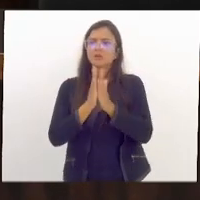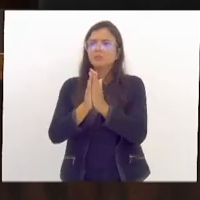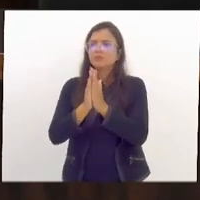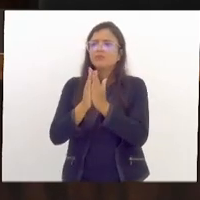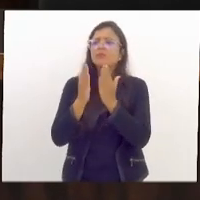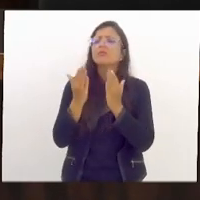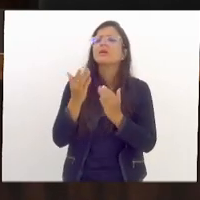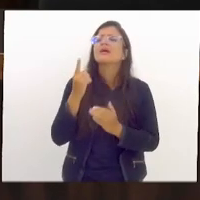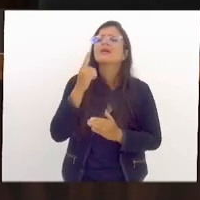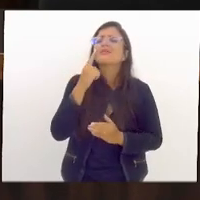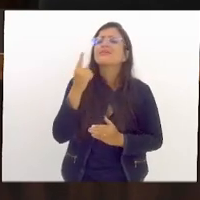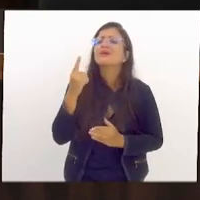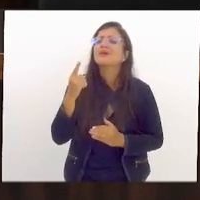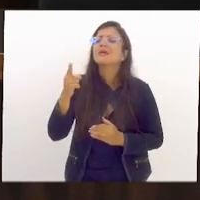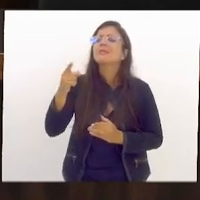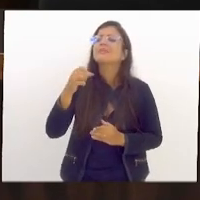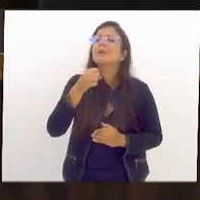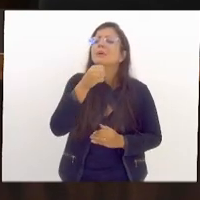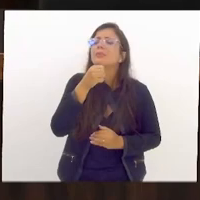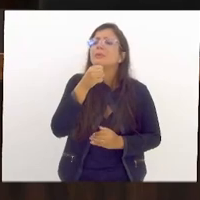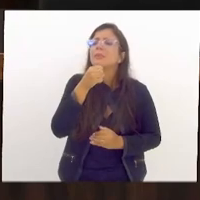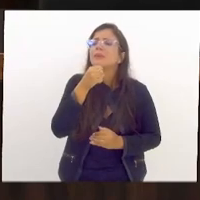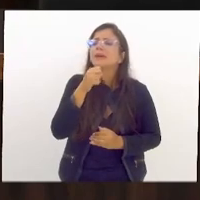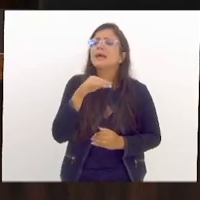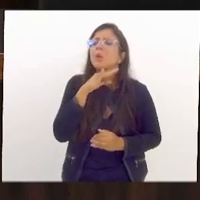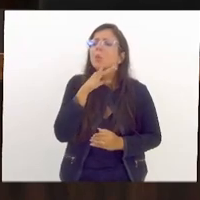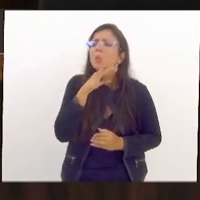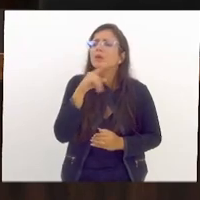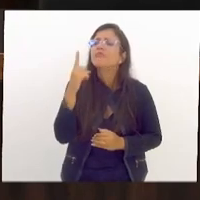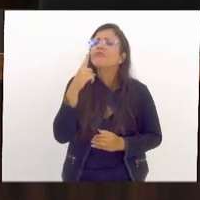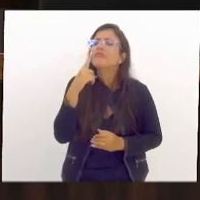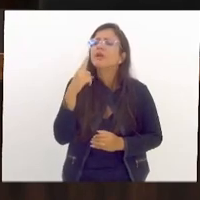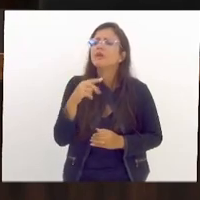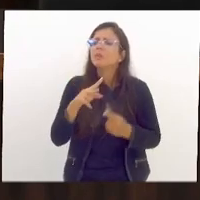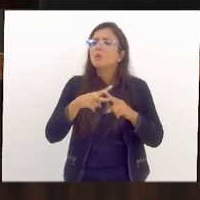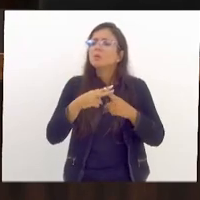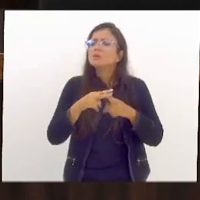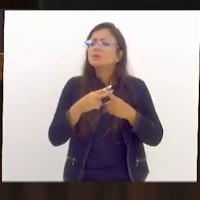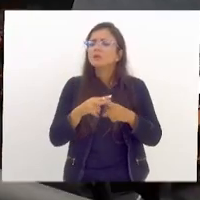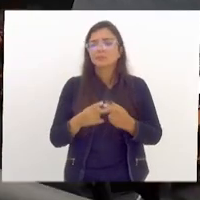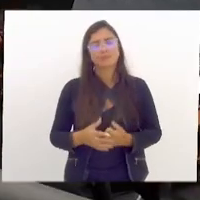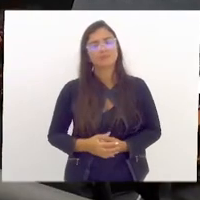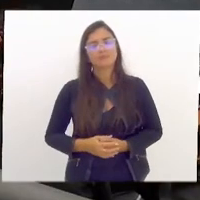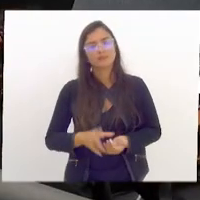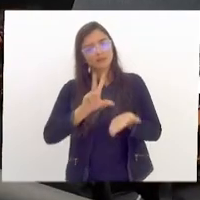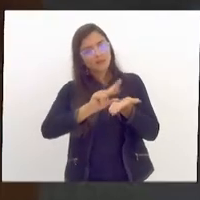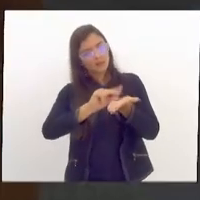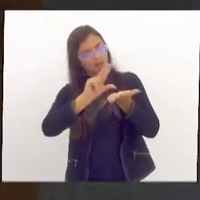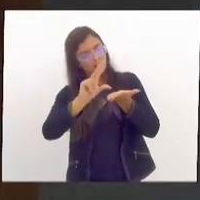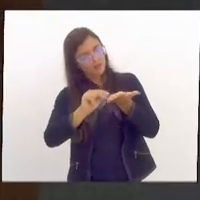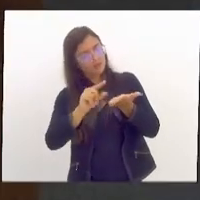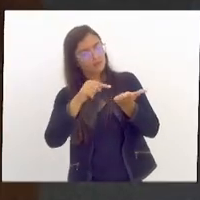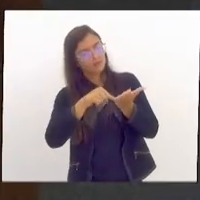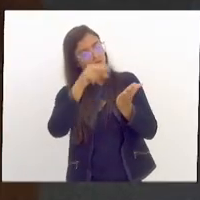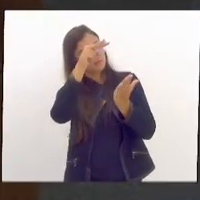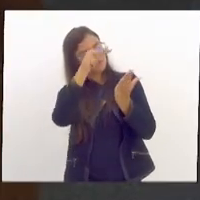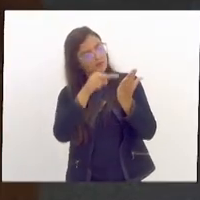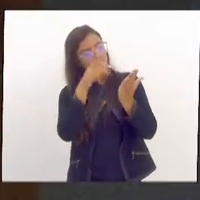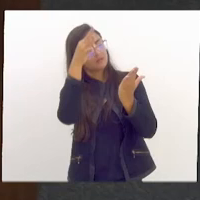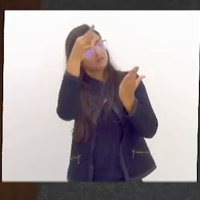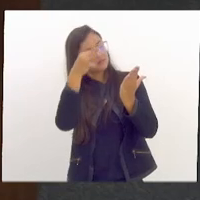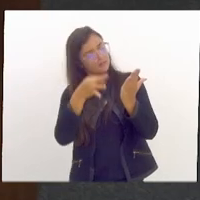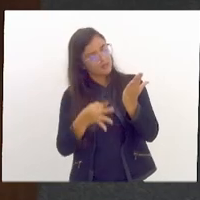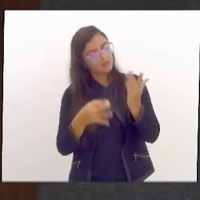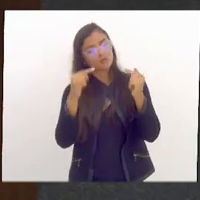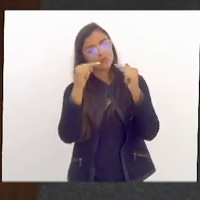som que verifique esse outro microfone que não está funcionando. Desculpe. A ata reflete com exatidão o ocorrido